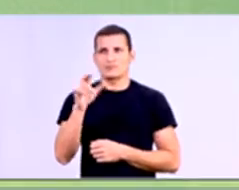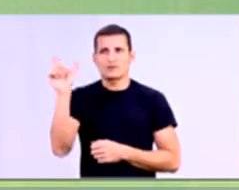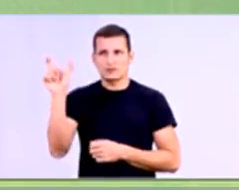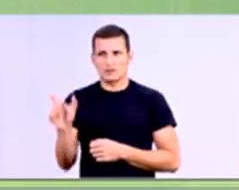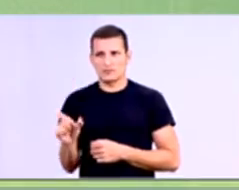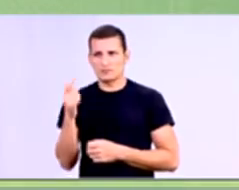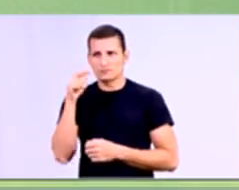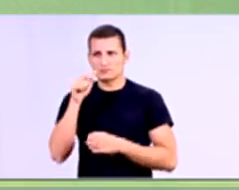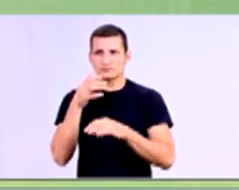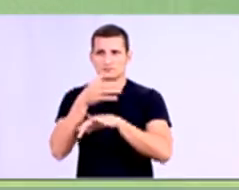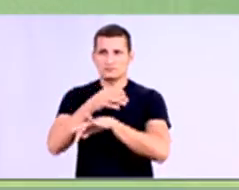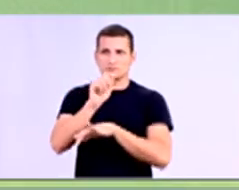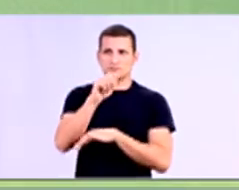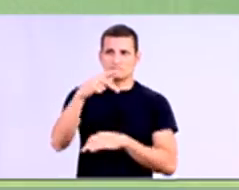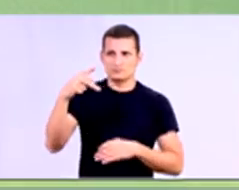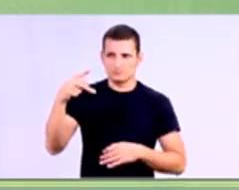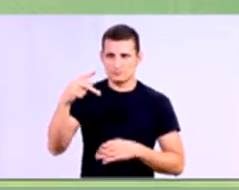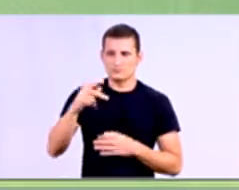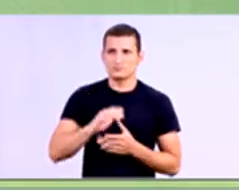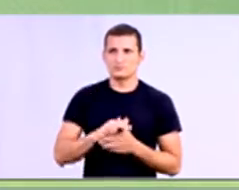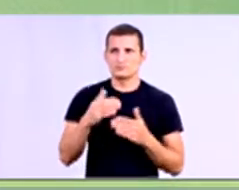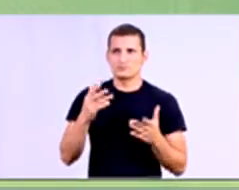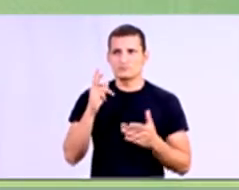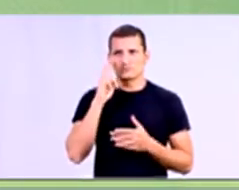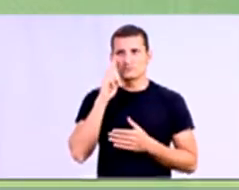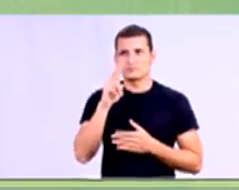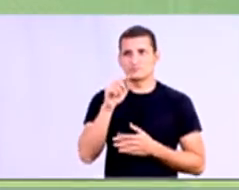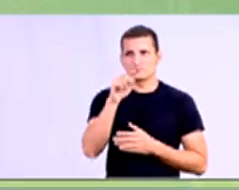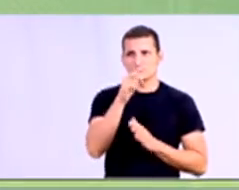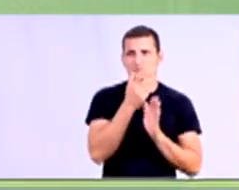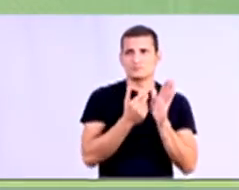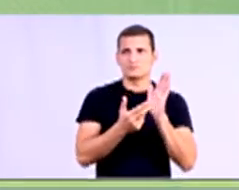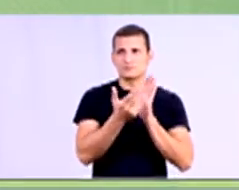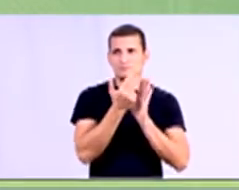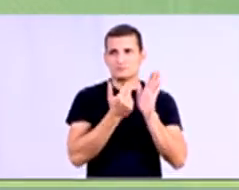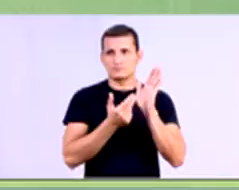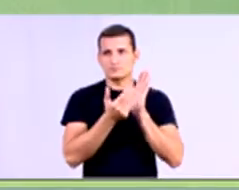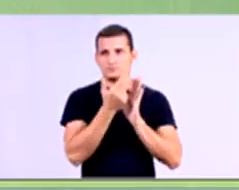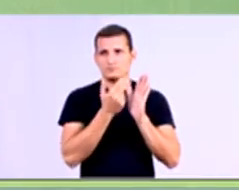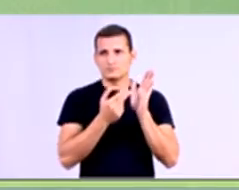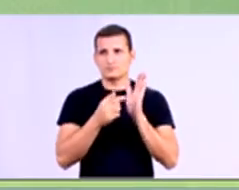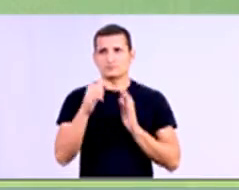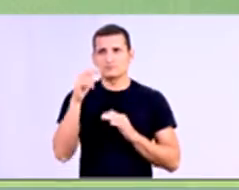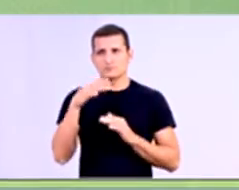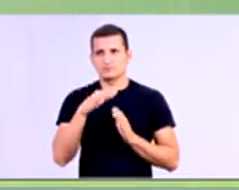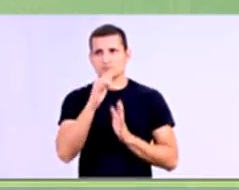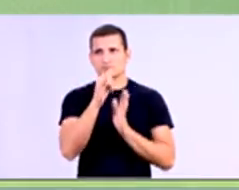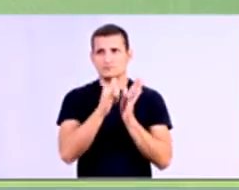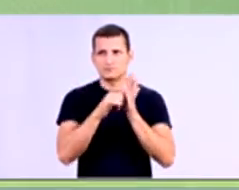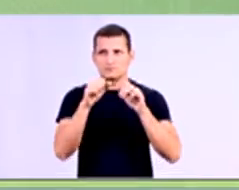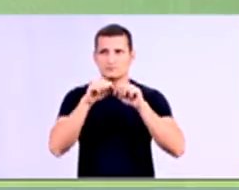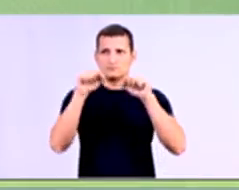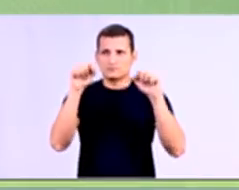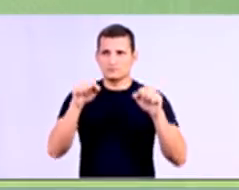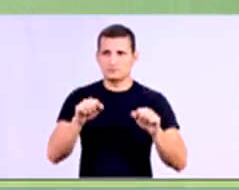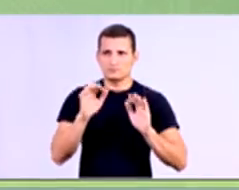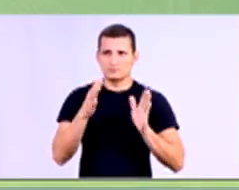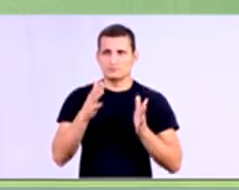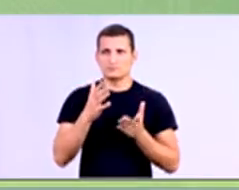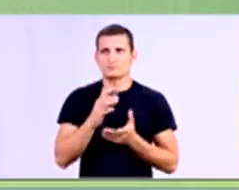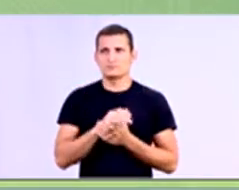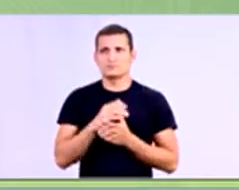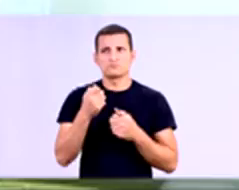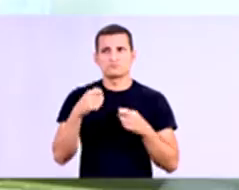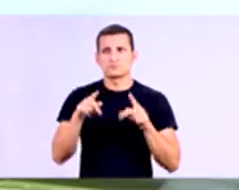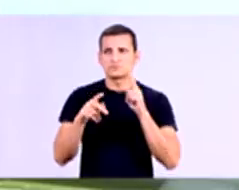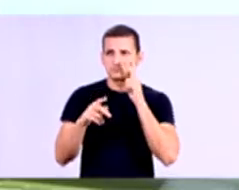aplicação. Então vejam, através desse diagrama, quem for instalar o sistema não precisa nem